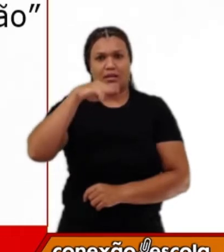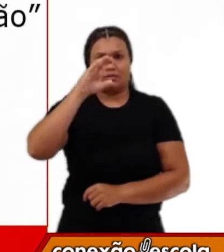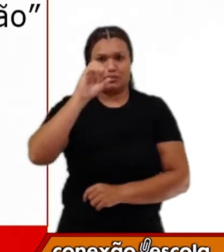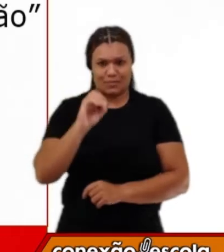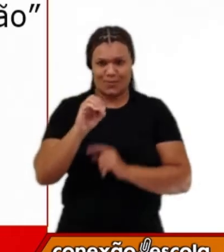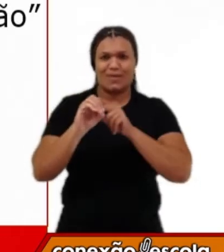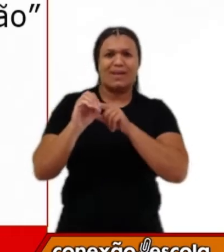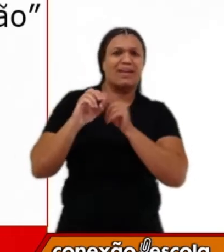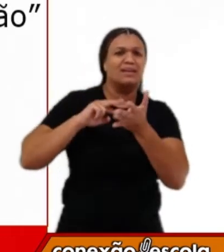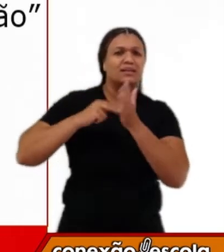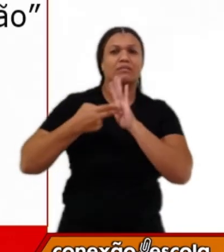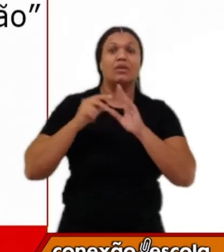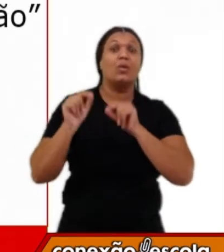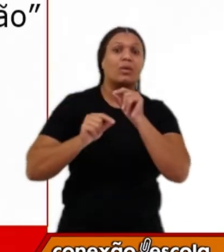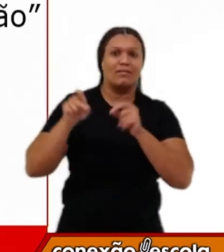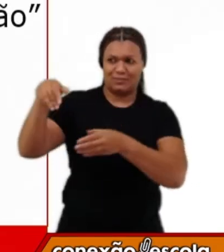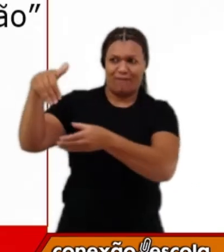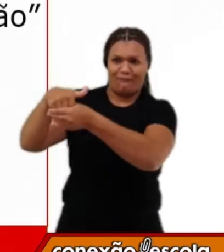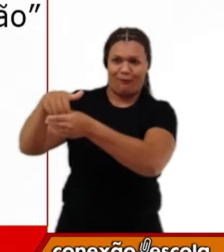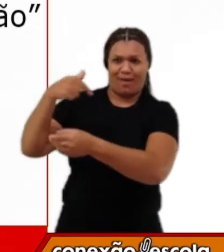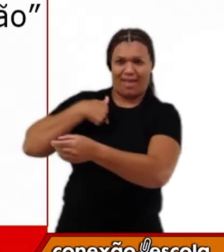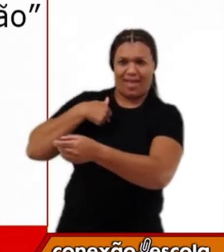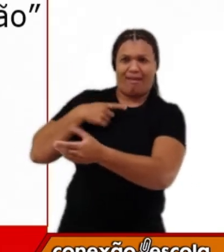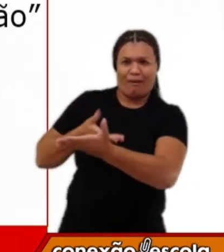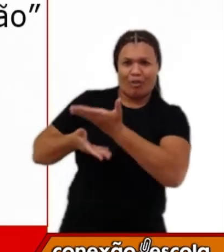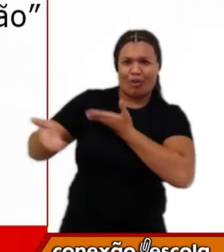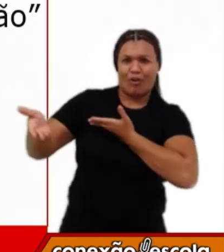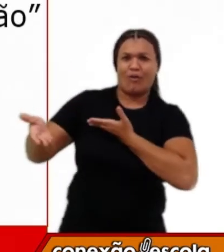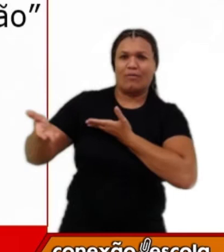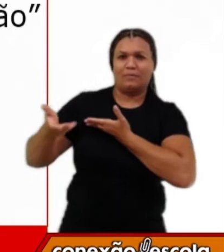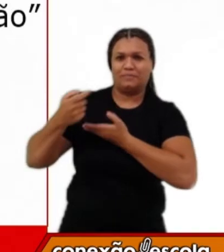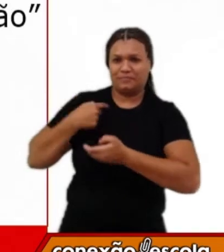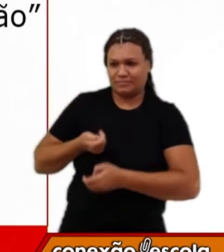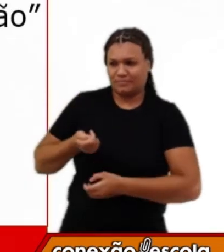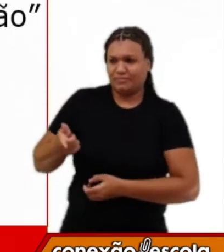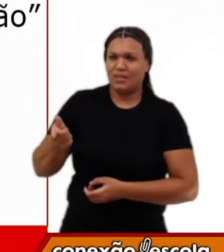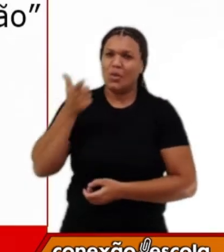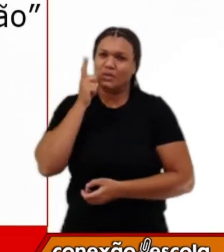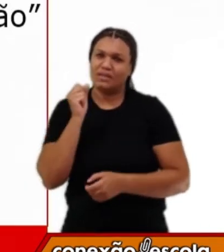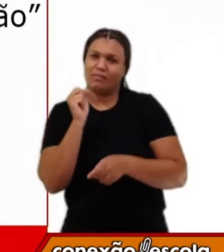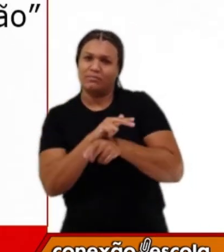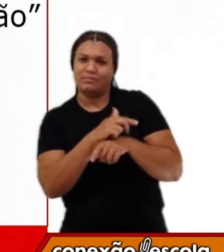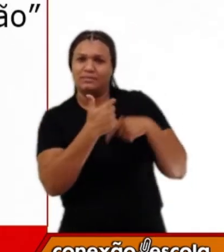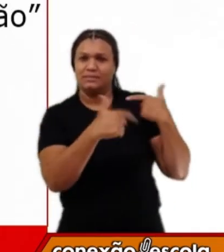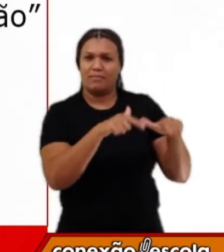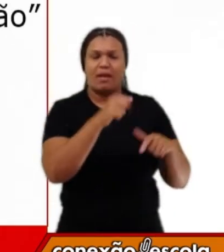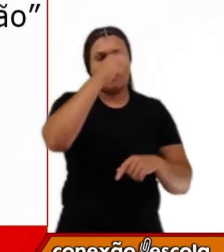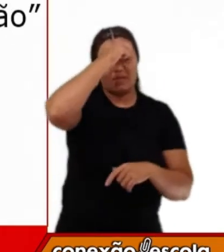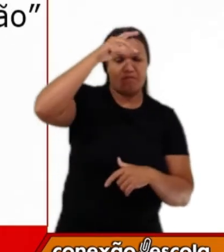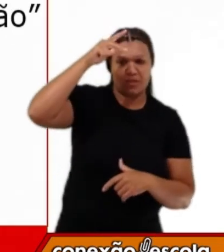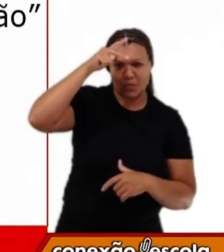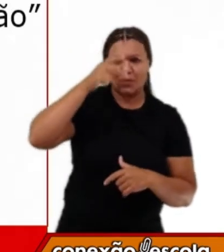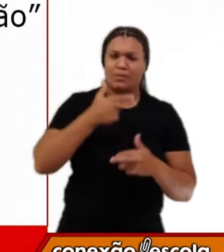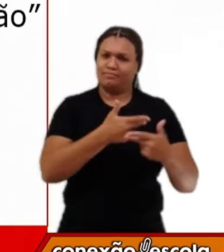favores, né? Você vota em mim que eu consigo um serviço para o seu filho, seja na prefeitura, seja em outro órgão do governo.